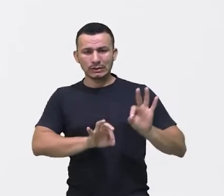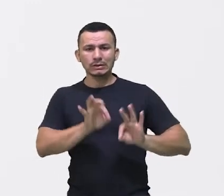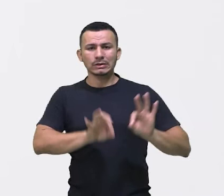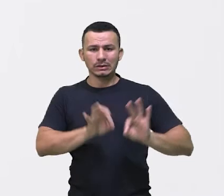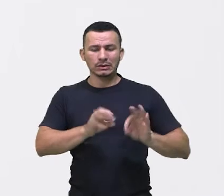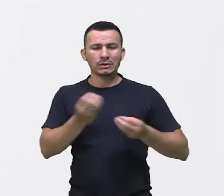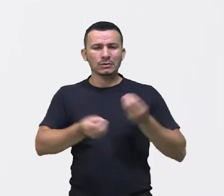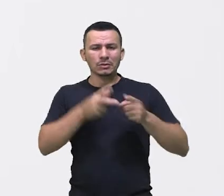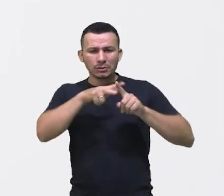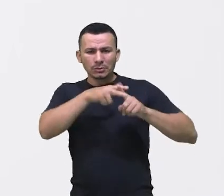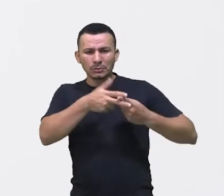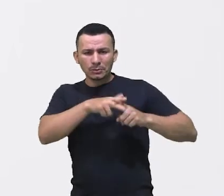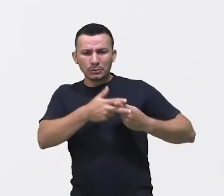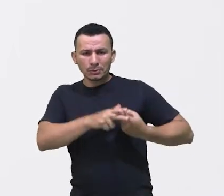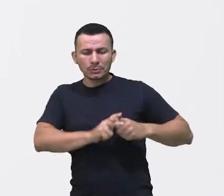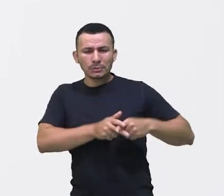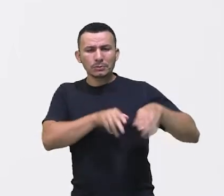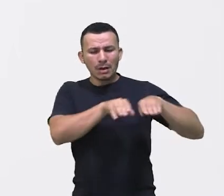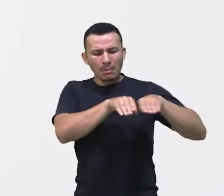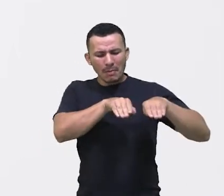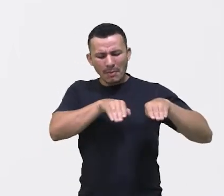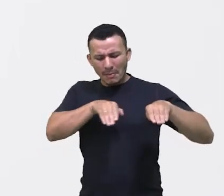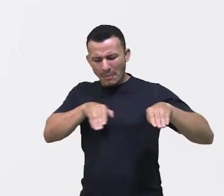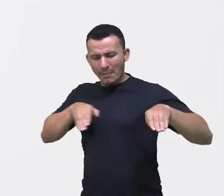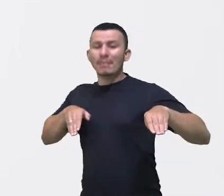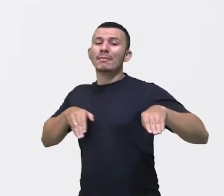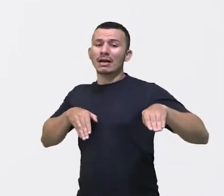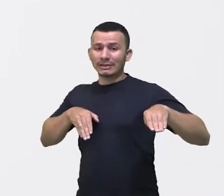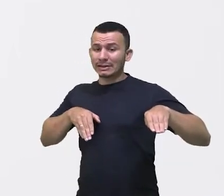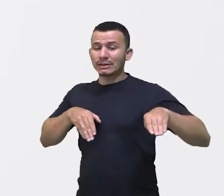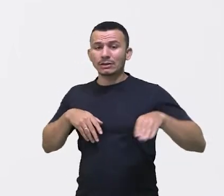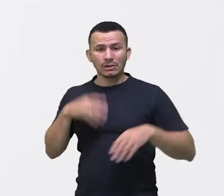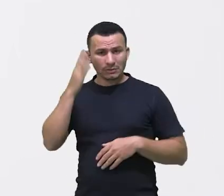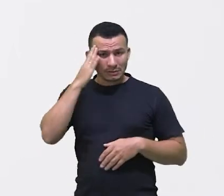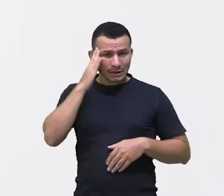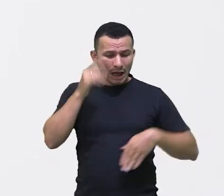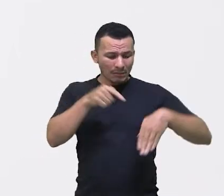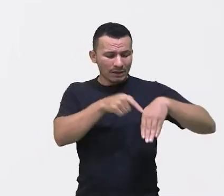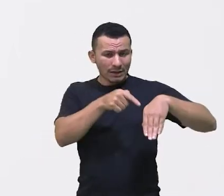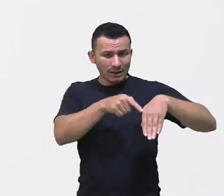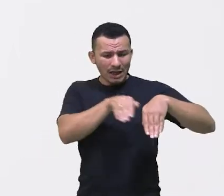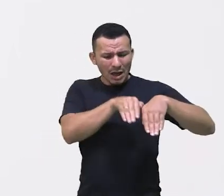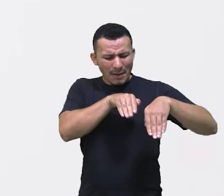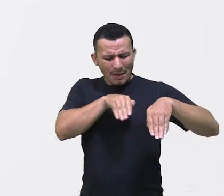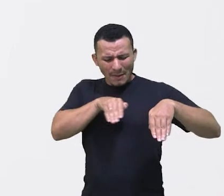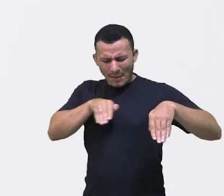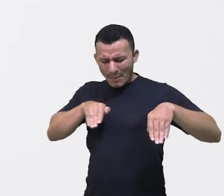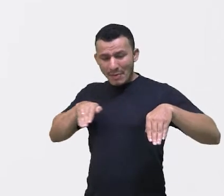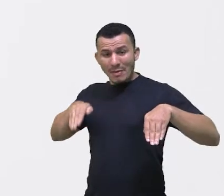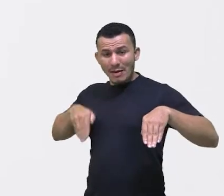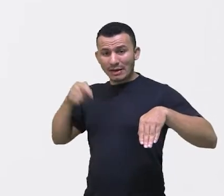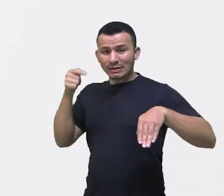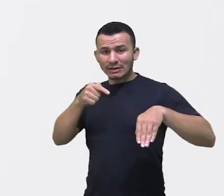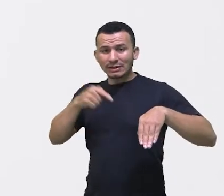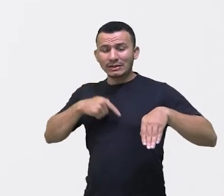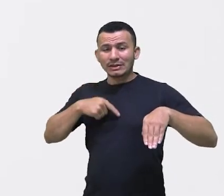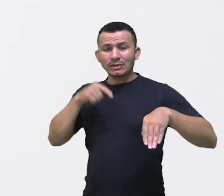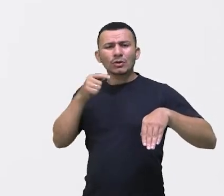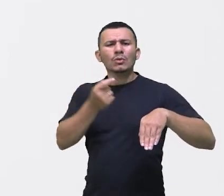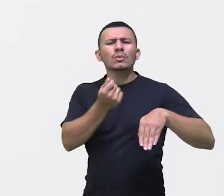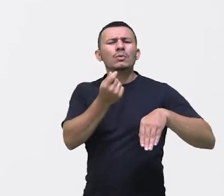da instalação dos painéis solares, porque cada placa, são diversas placas que acontecem, essas placas, cada uma